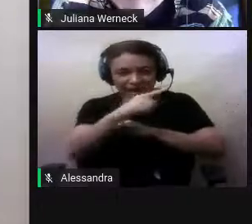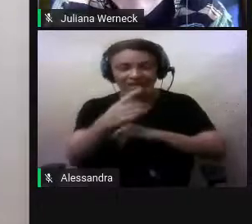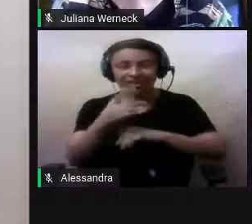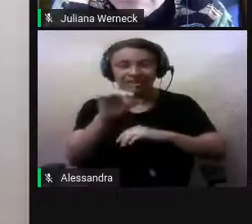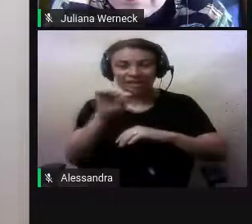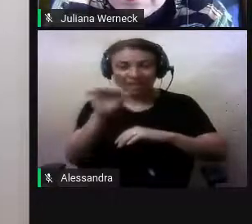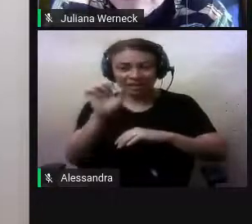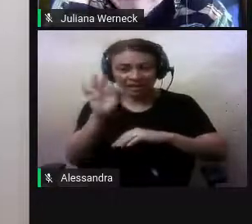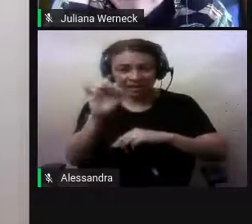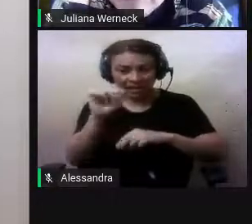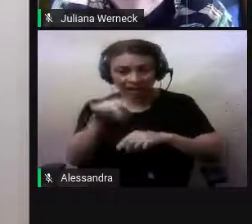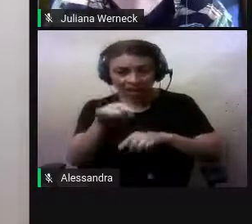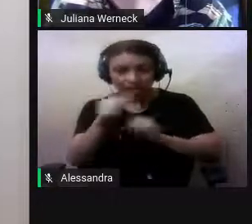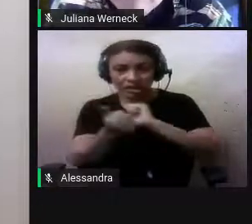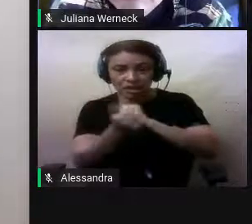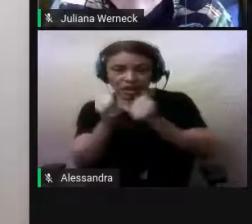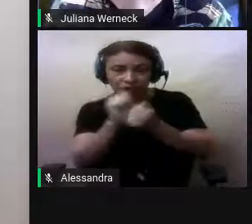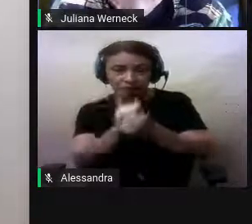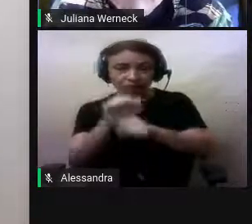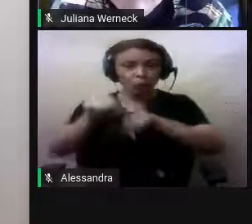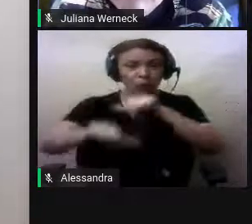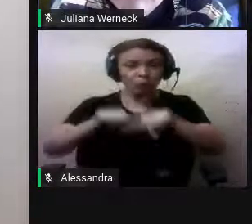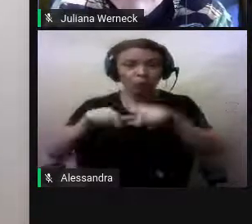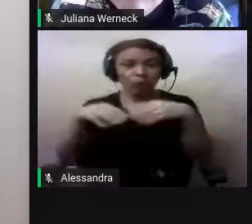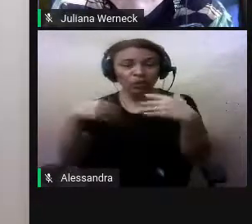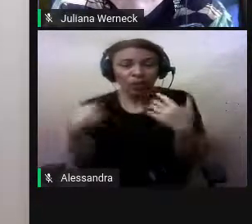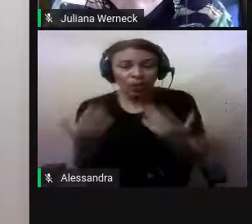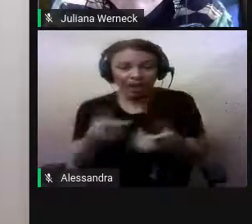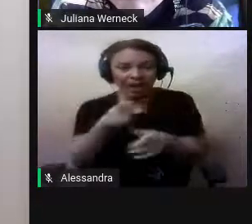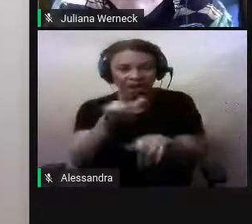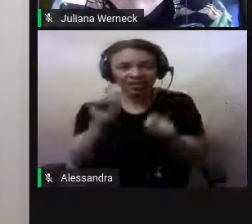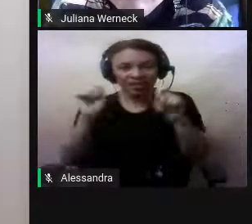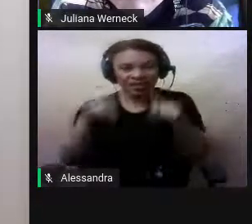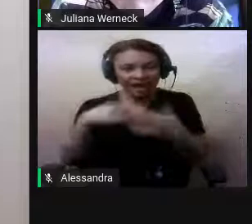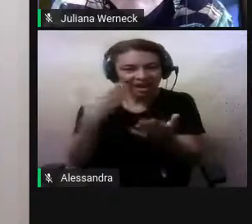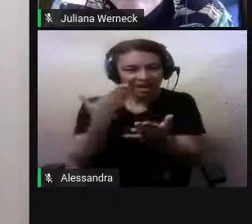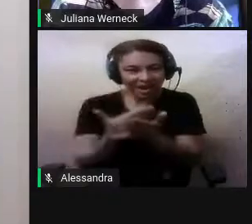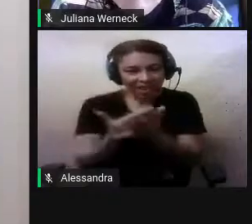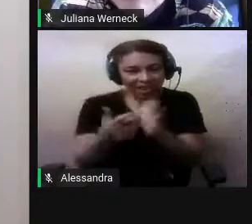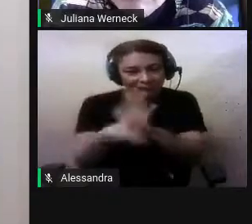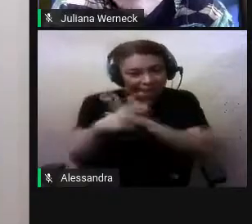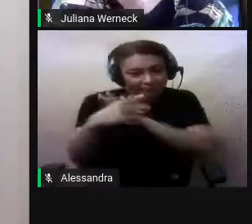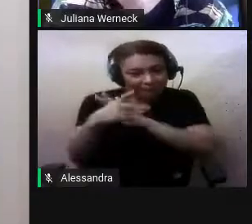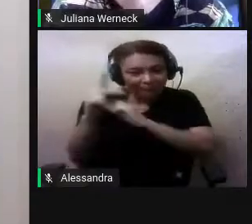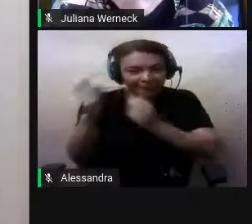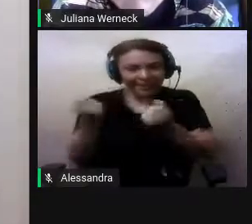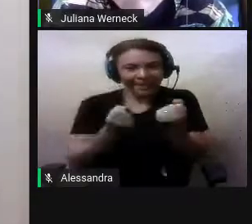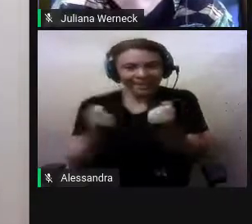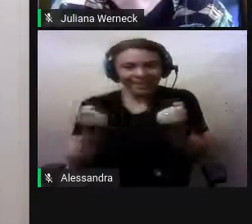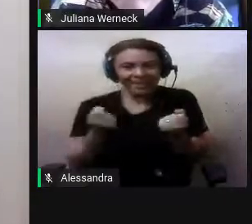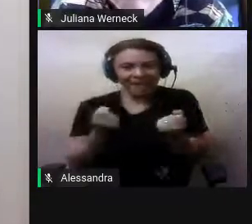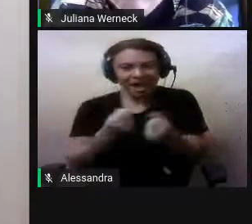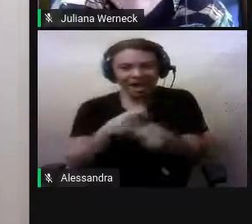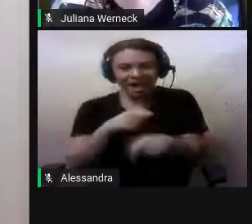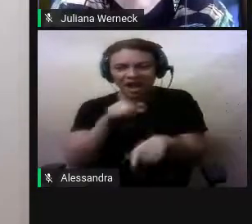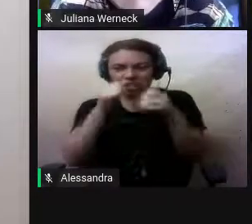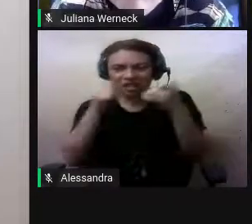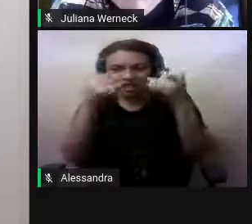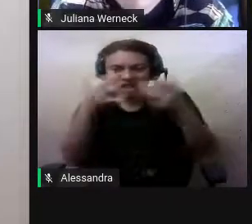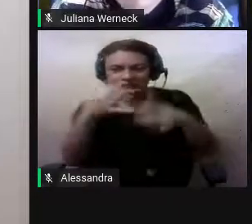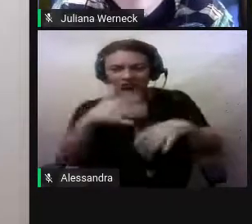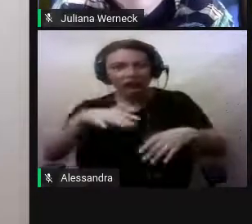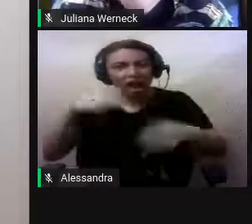você faz essa adaptação direto no seu carro, que daí você pode fazer as aulas da autoescola com seu veículo. Aí quando ela falou assim, eu pensei, por que